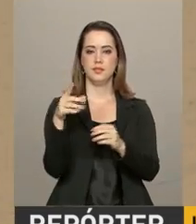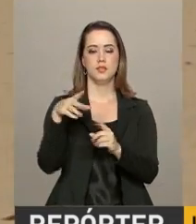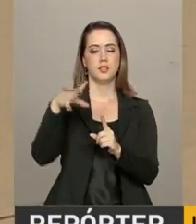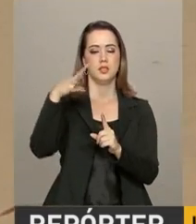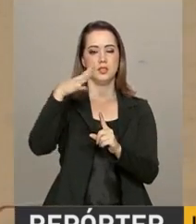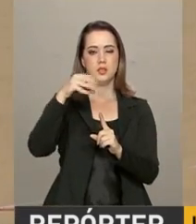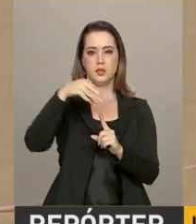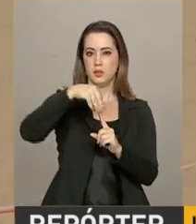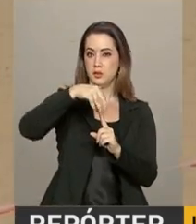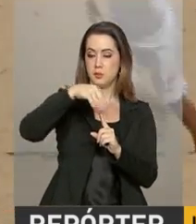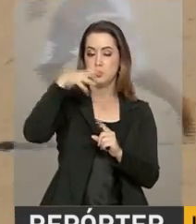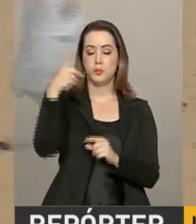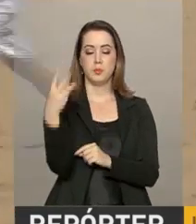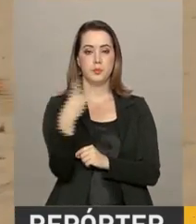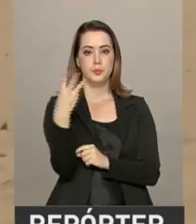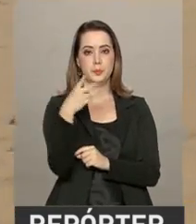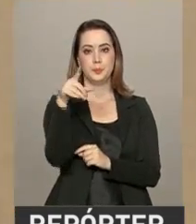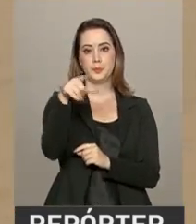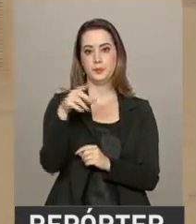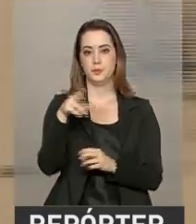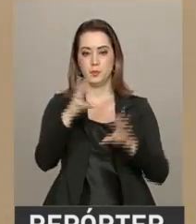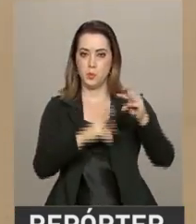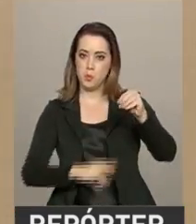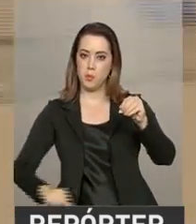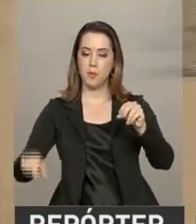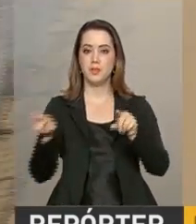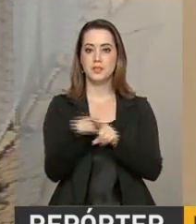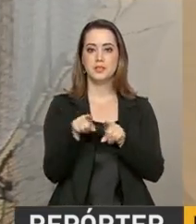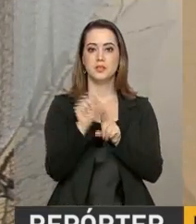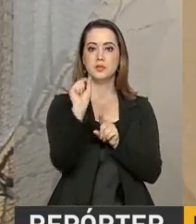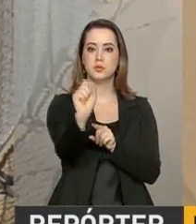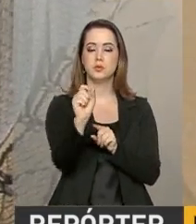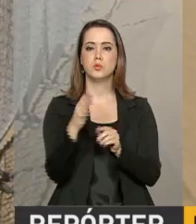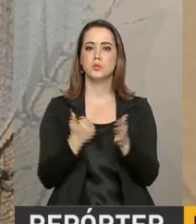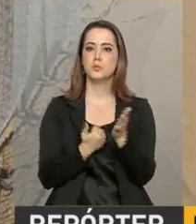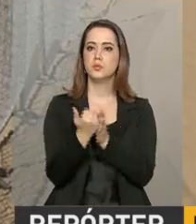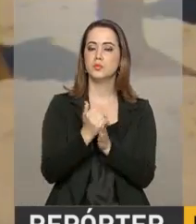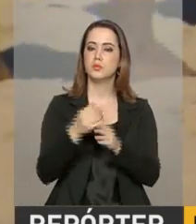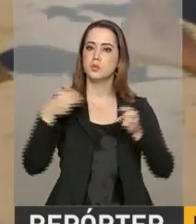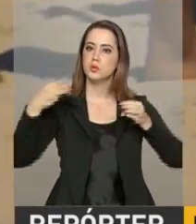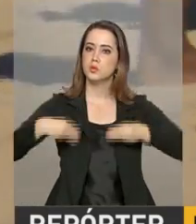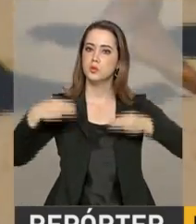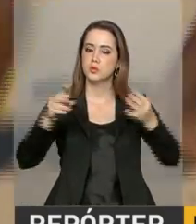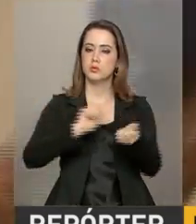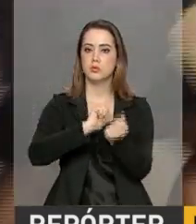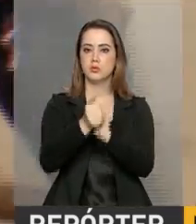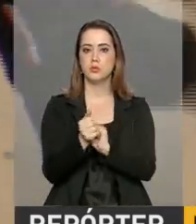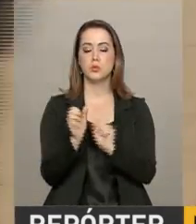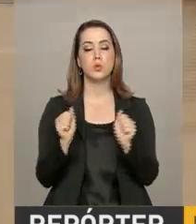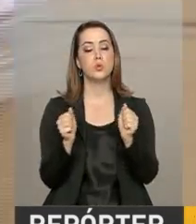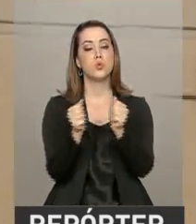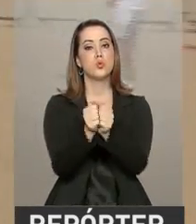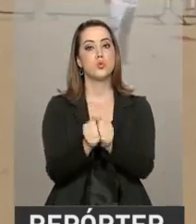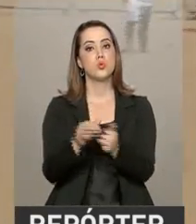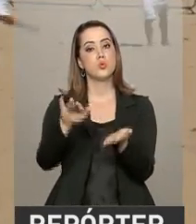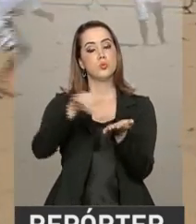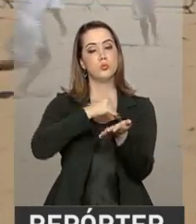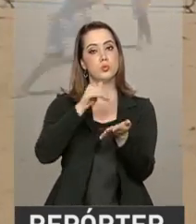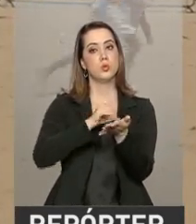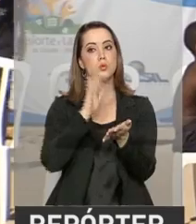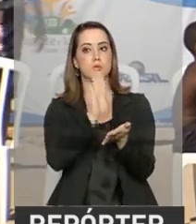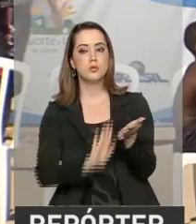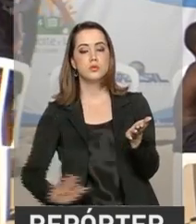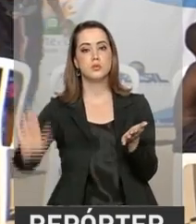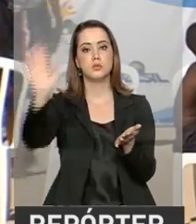no rio de janeiro a iniciativa do ministério do esporte por meio da secretaria nacional de esporte lazer e